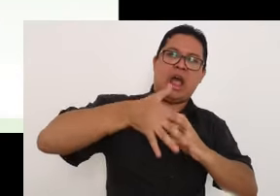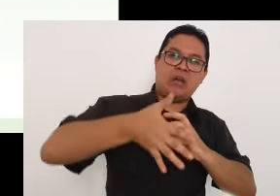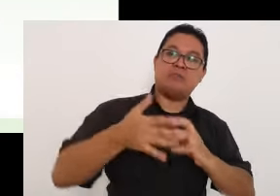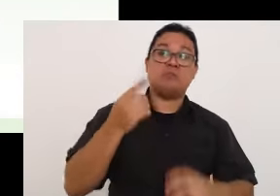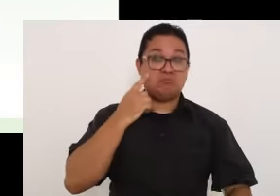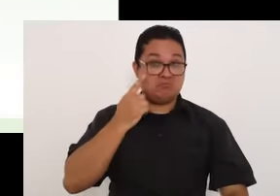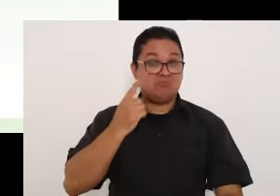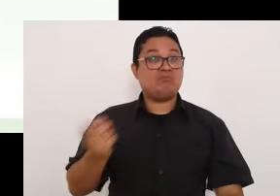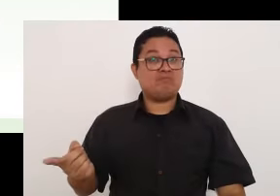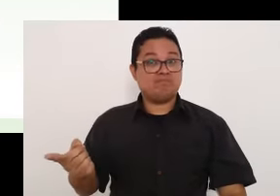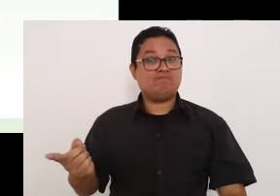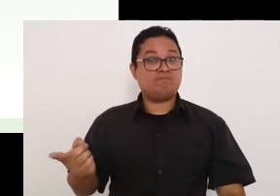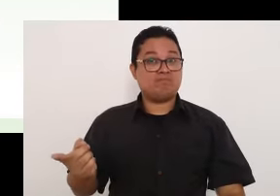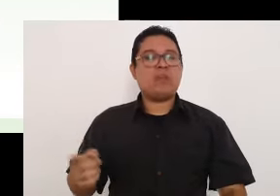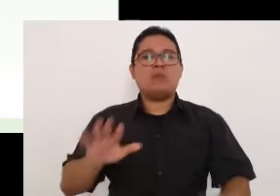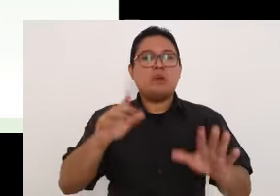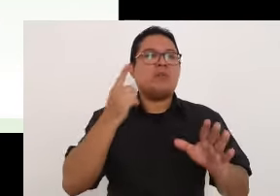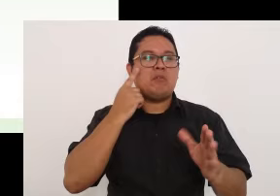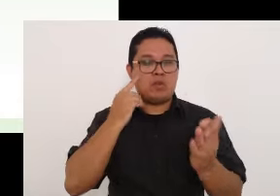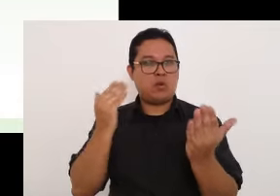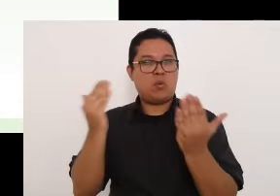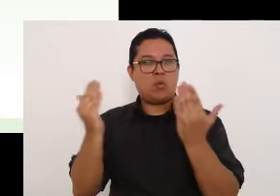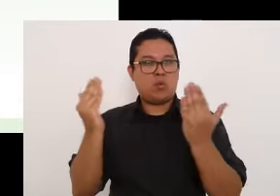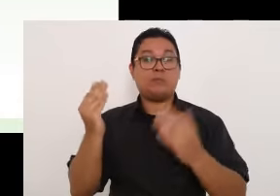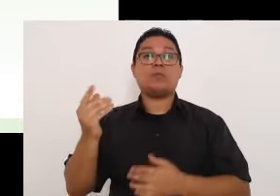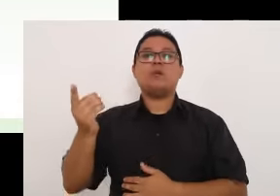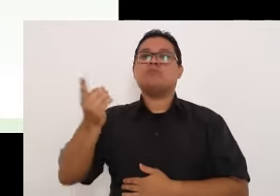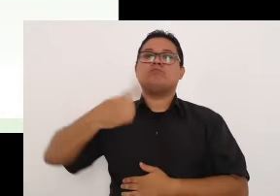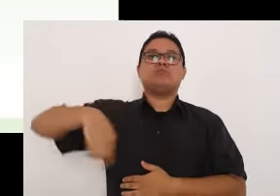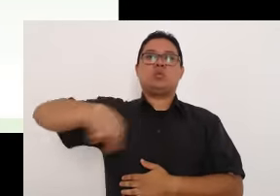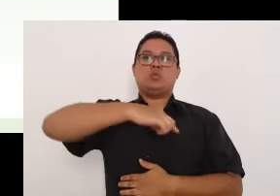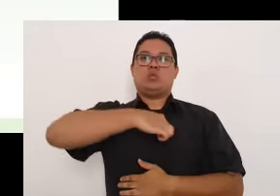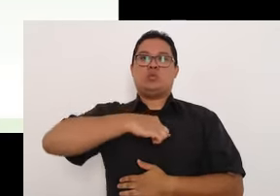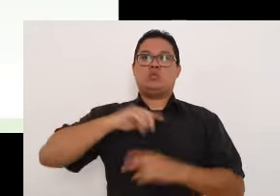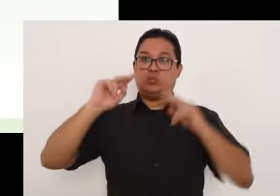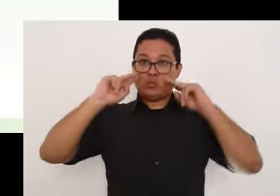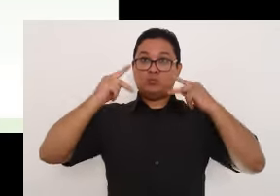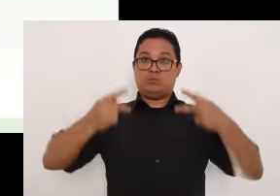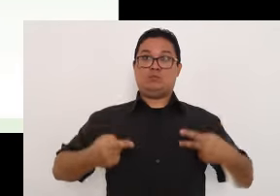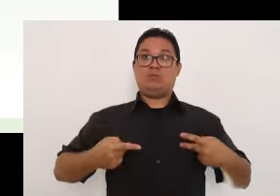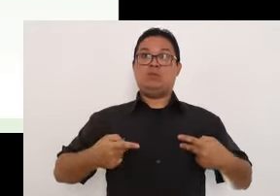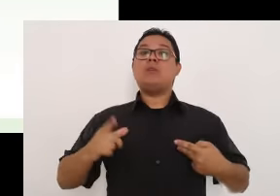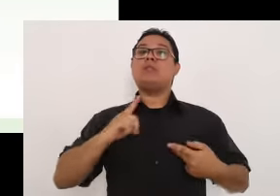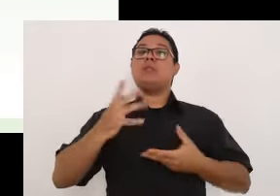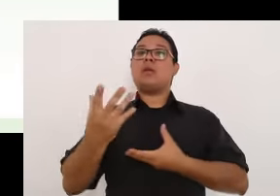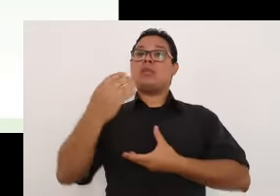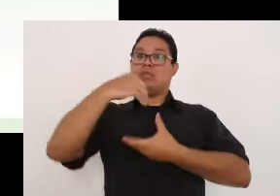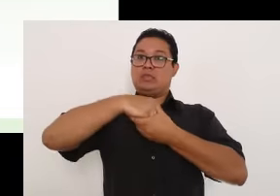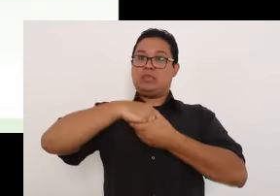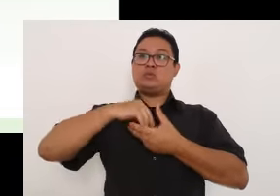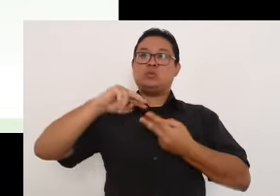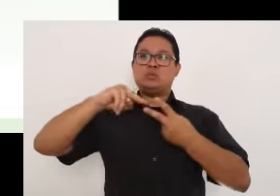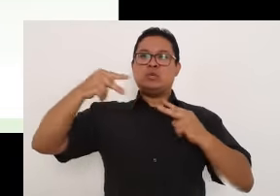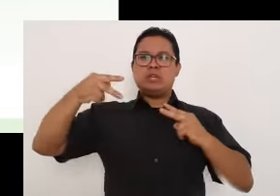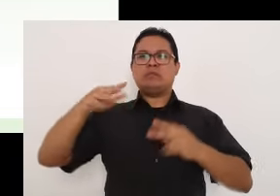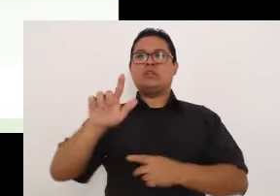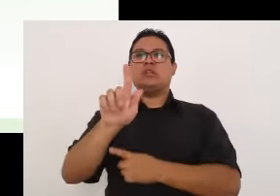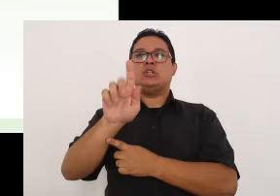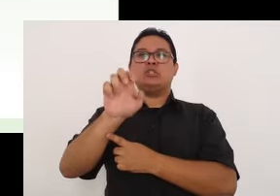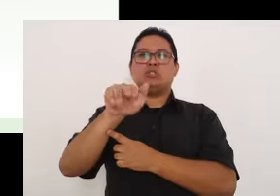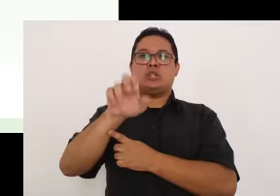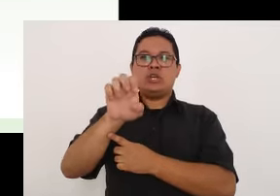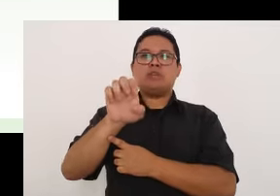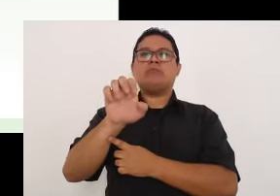mundo todo, né? Então, só a título de curiosidade, né? Nós temos aproximadamente 25